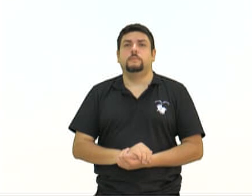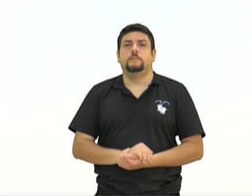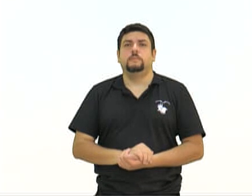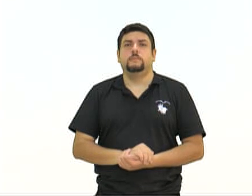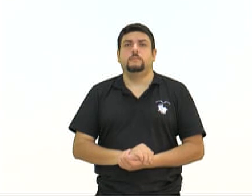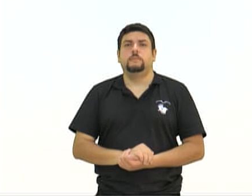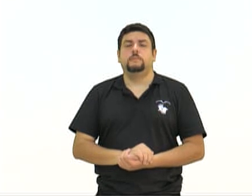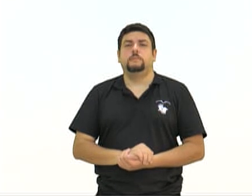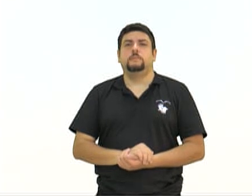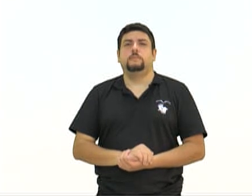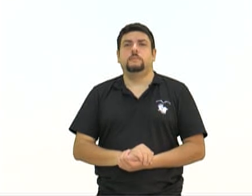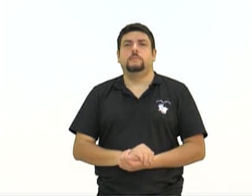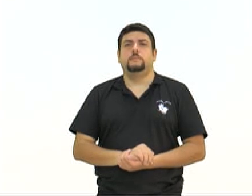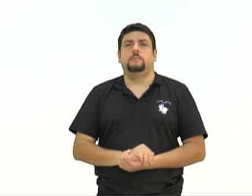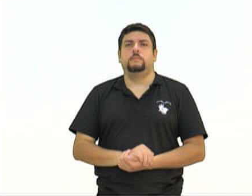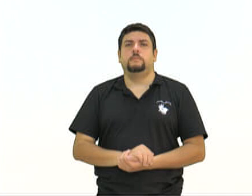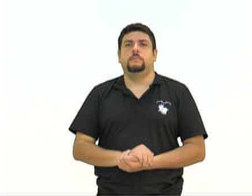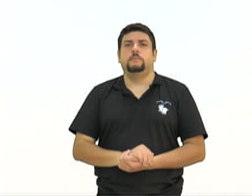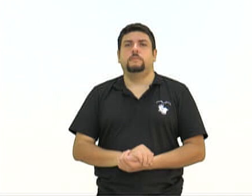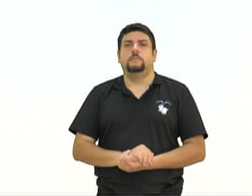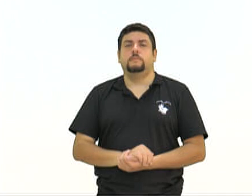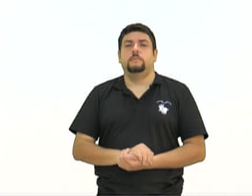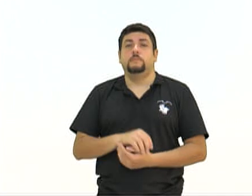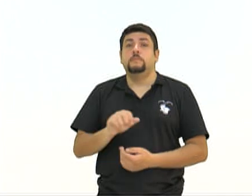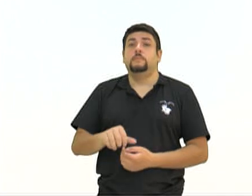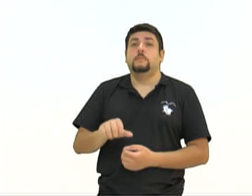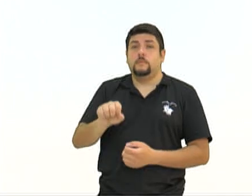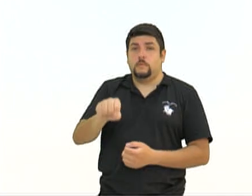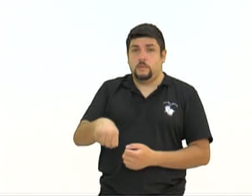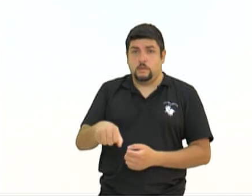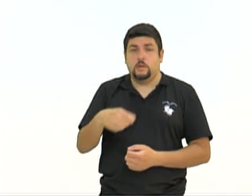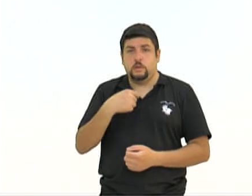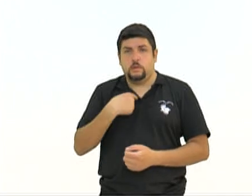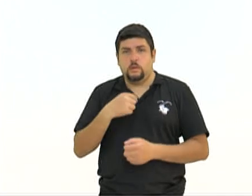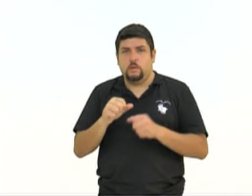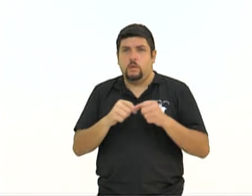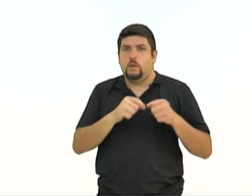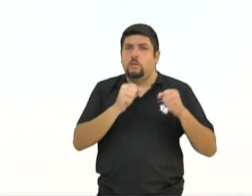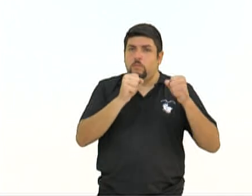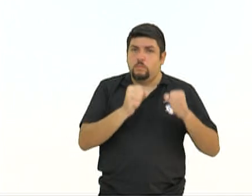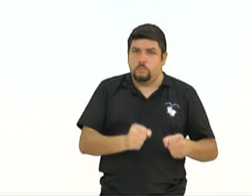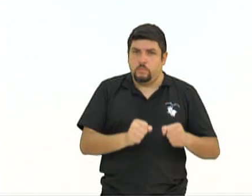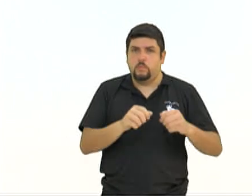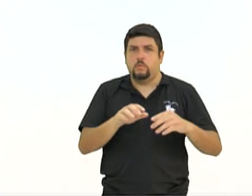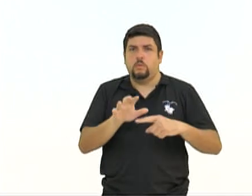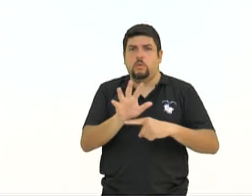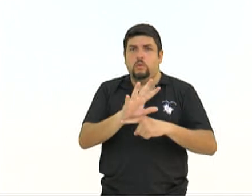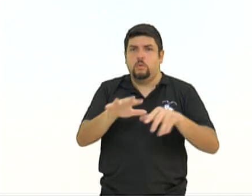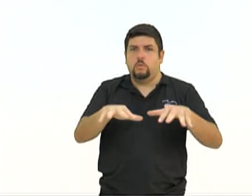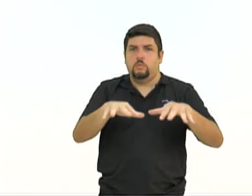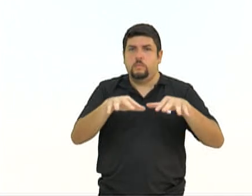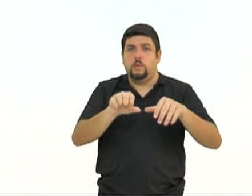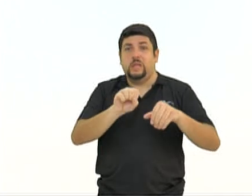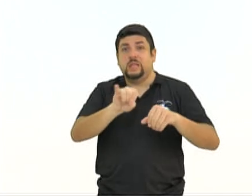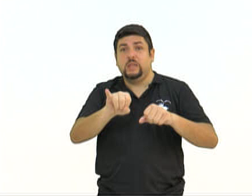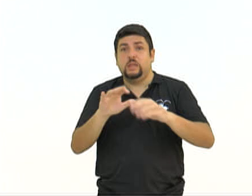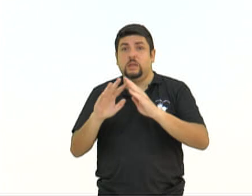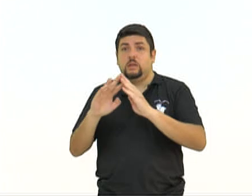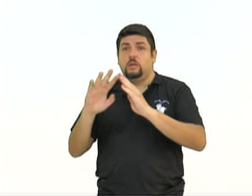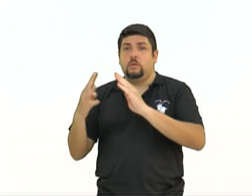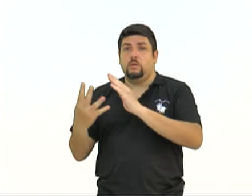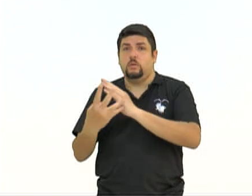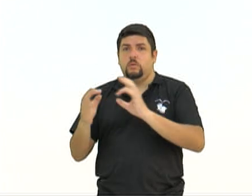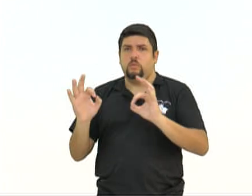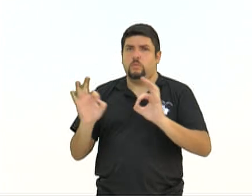we weren't in quarantine. Sim, eu poderia ir ao cinema se nós não estivéssemos de